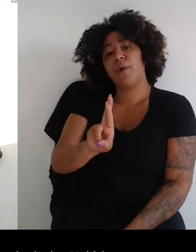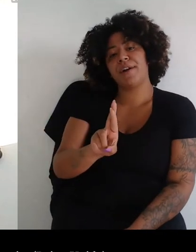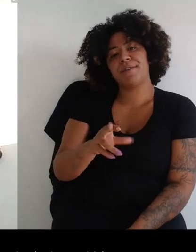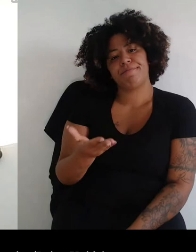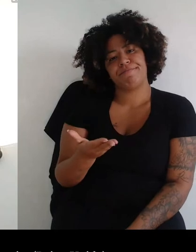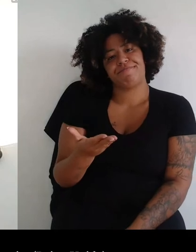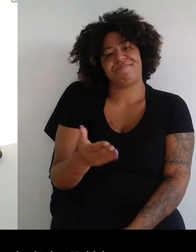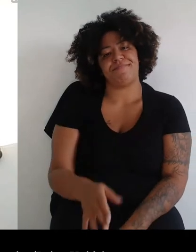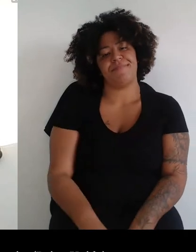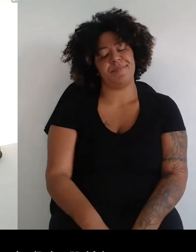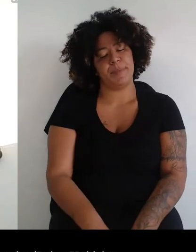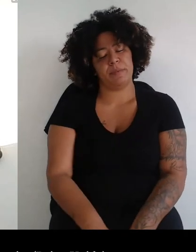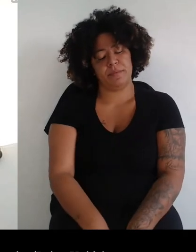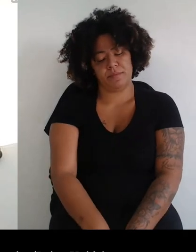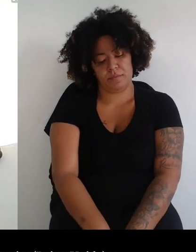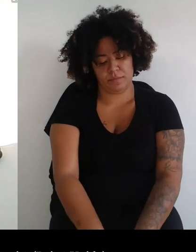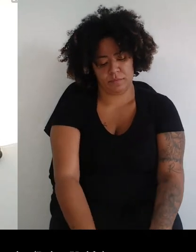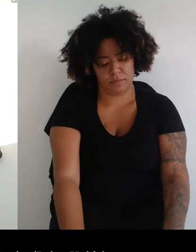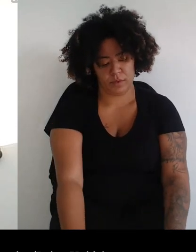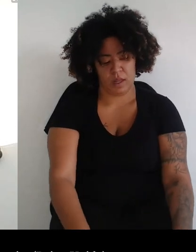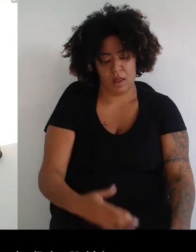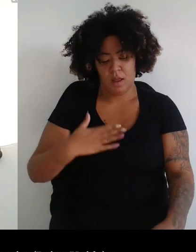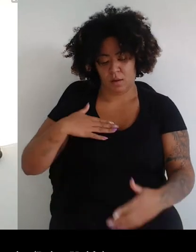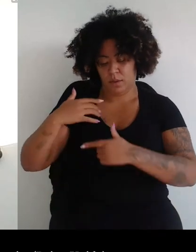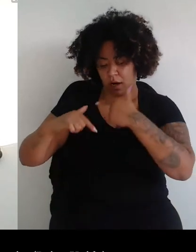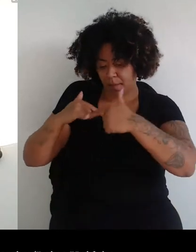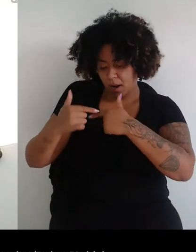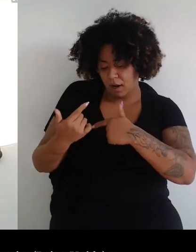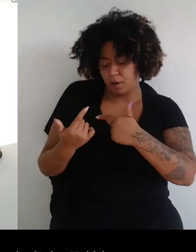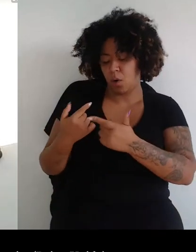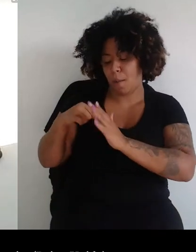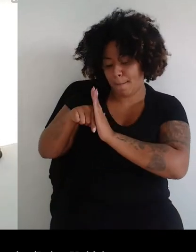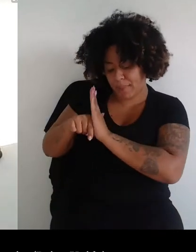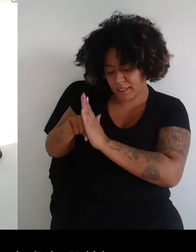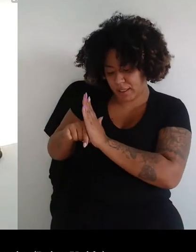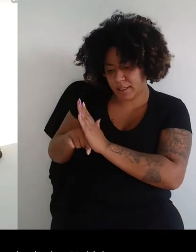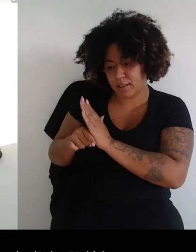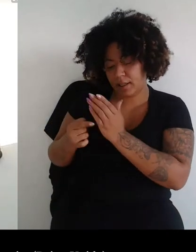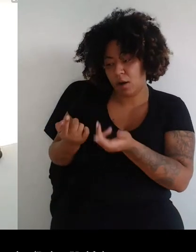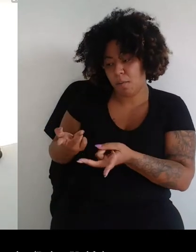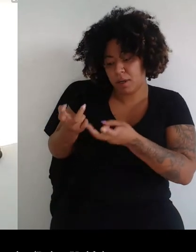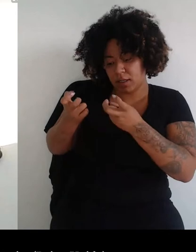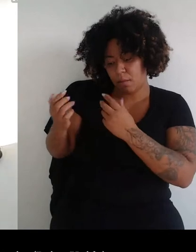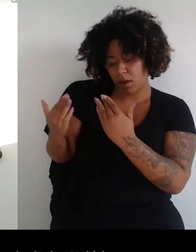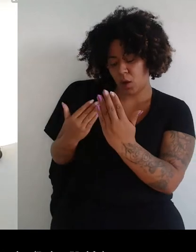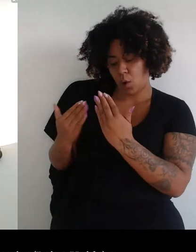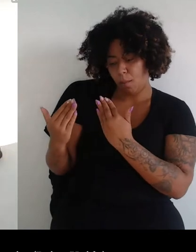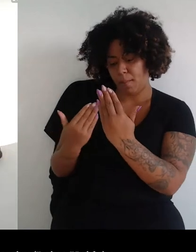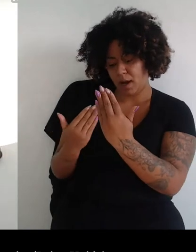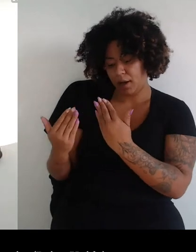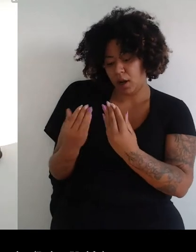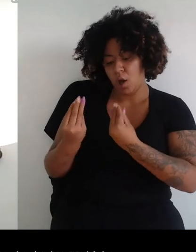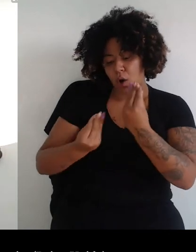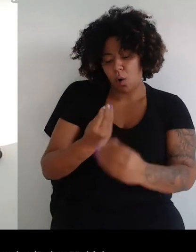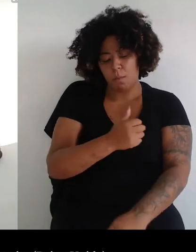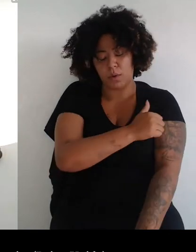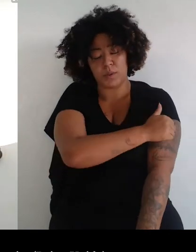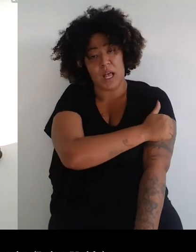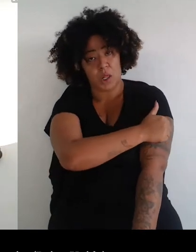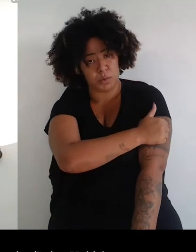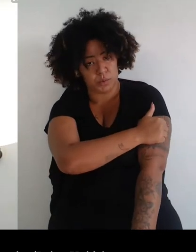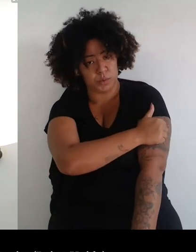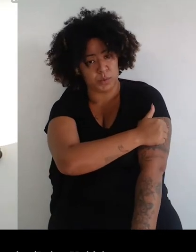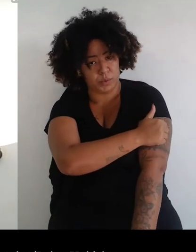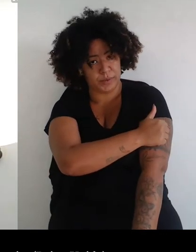com outra pesquisa na qual eu tento avaliar Como os alunos que são